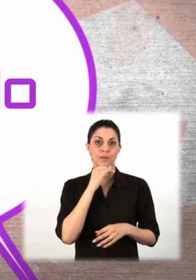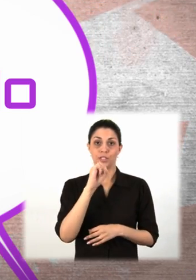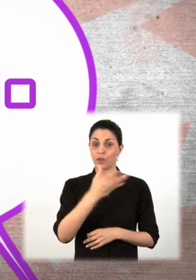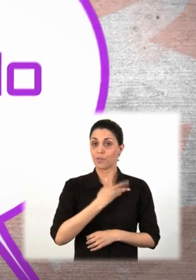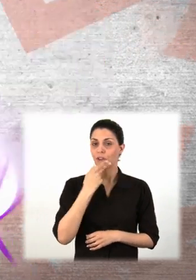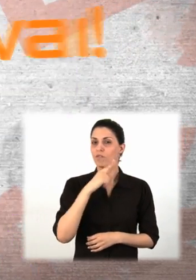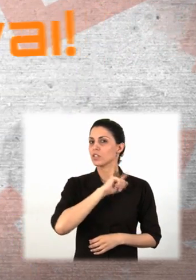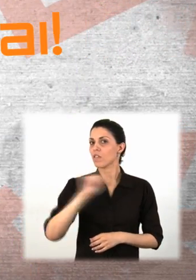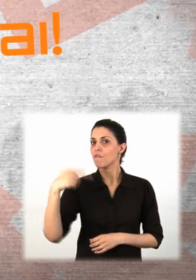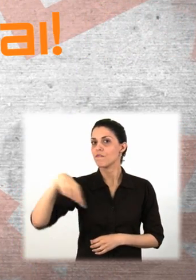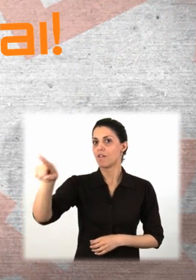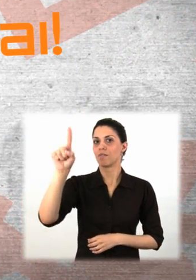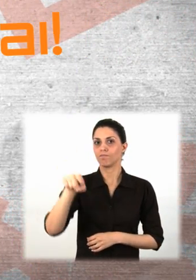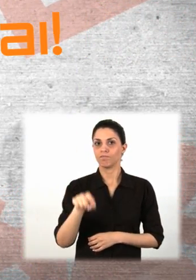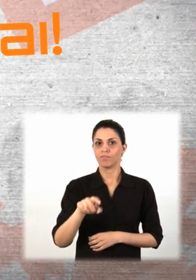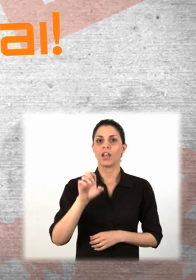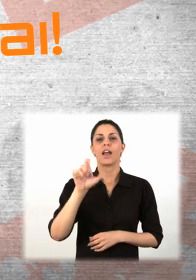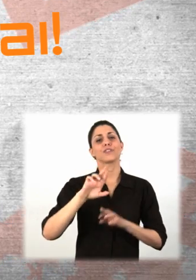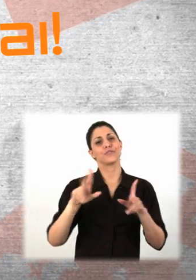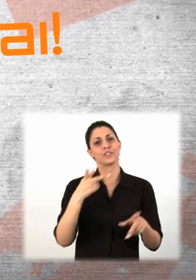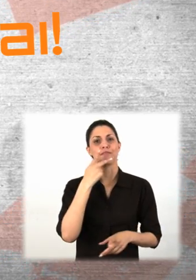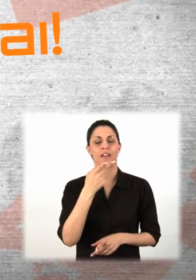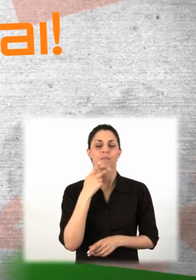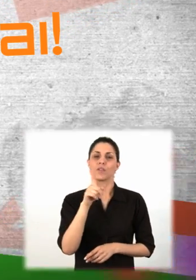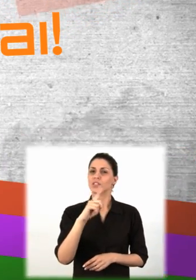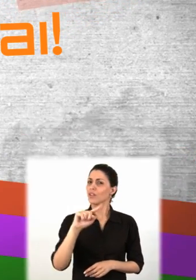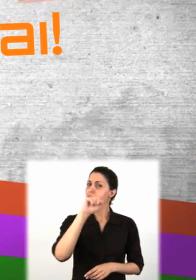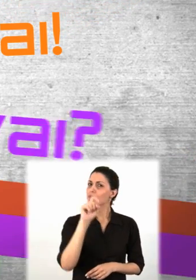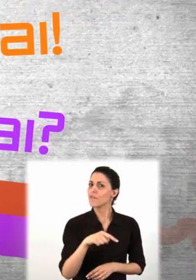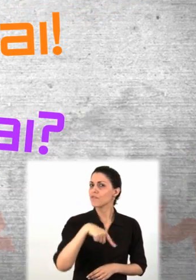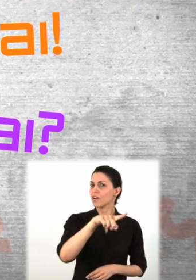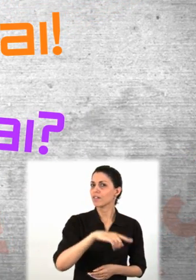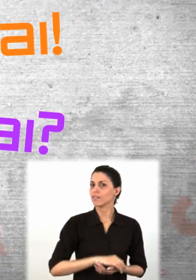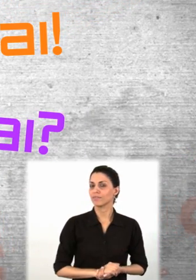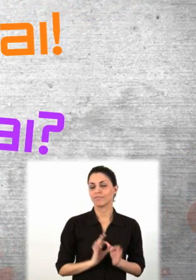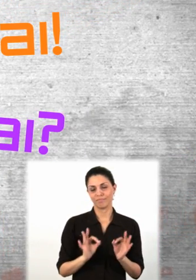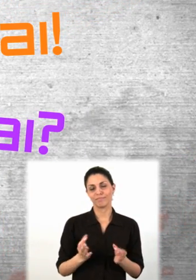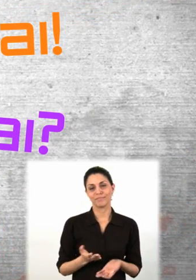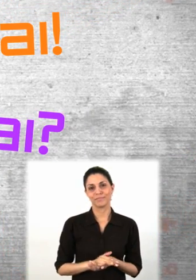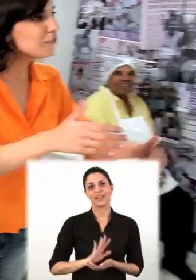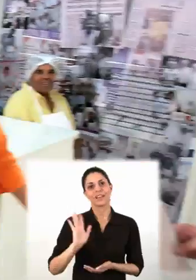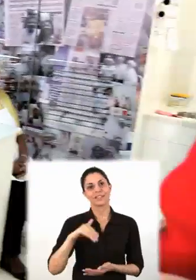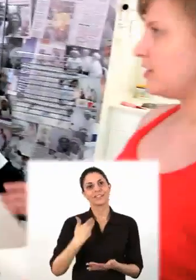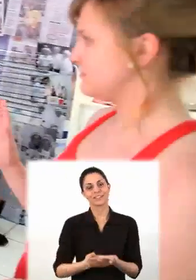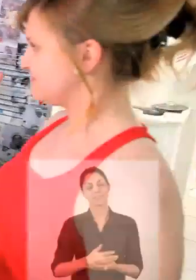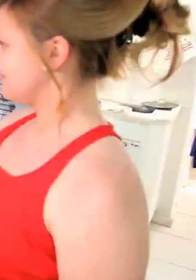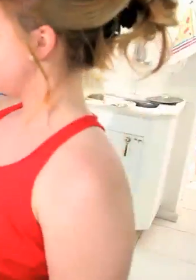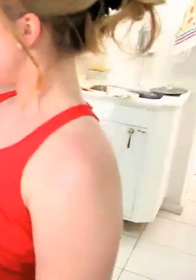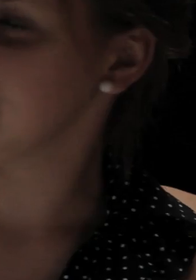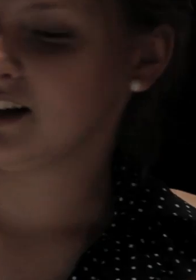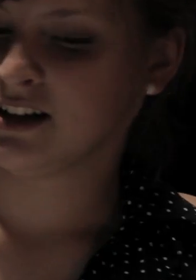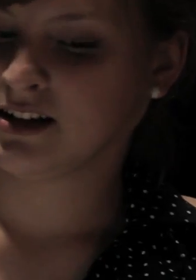Se os amigos disserem, você não vai, é muito diferente de dizer, você não vai? Não é mesmo? Até a